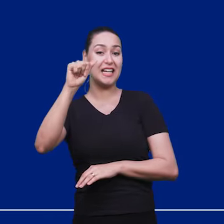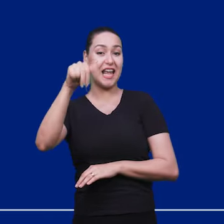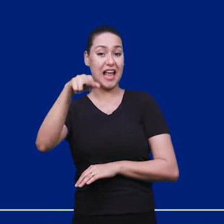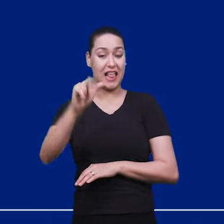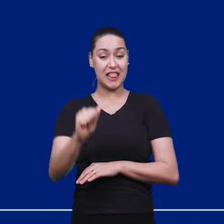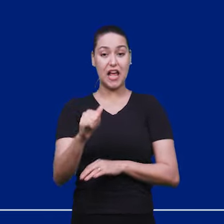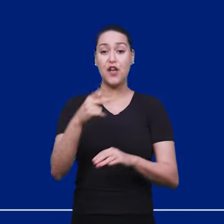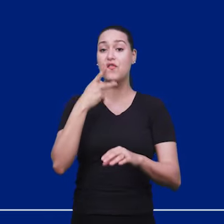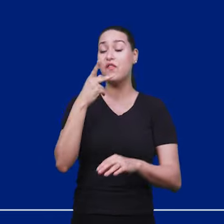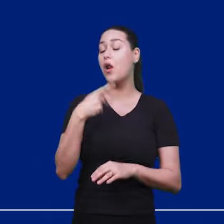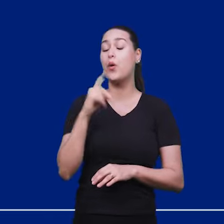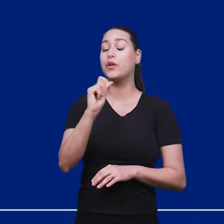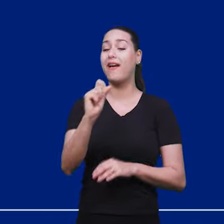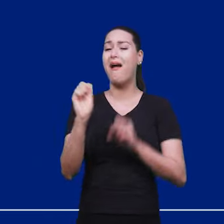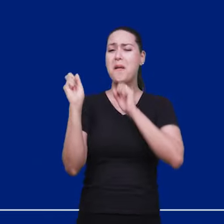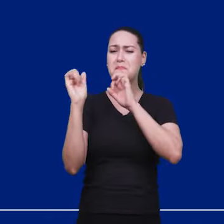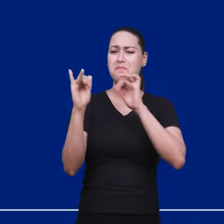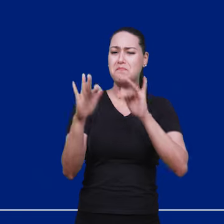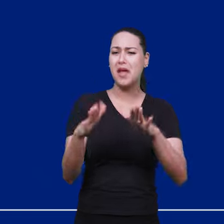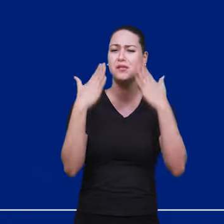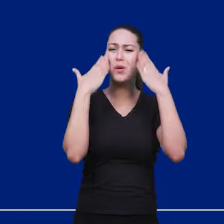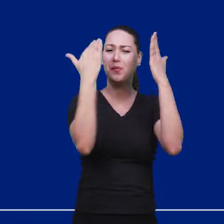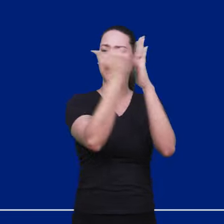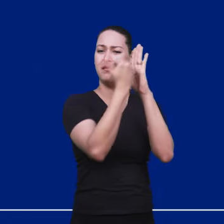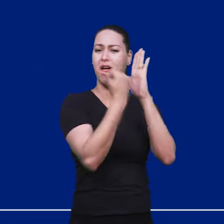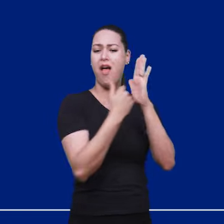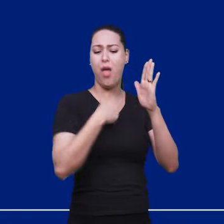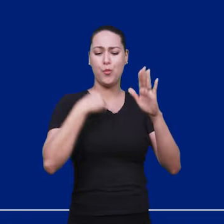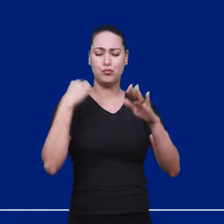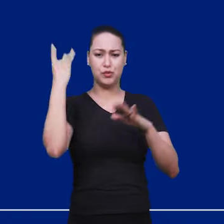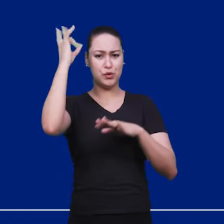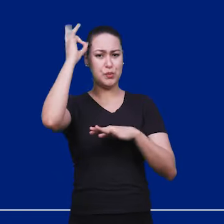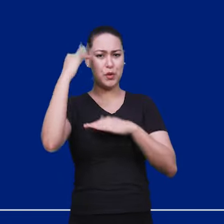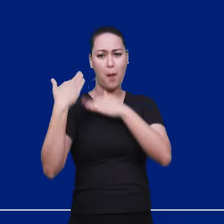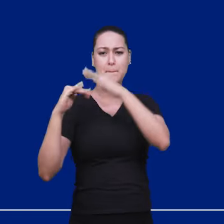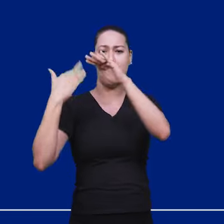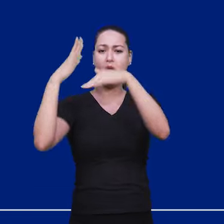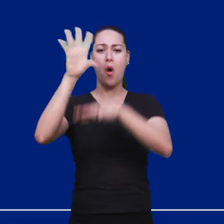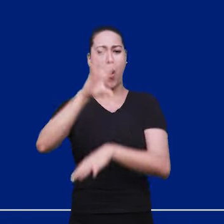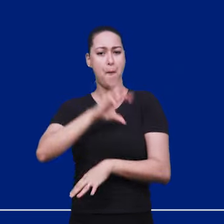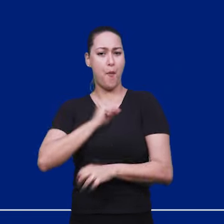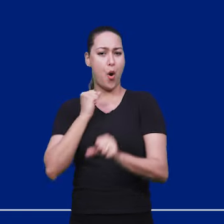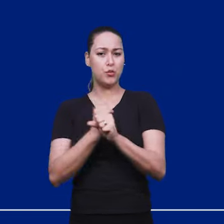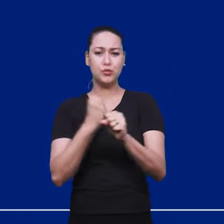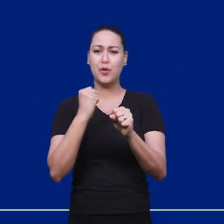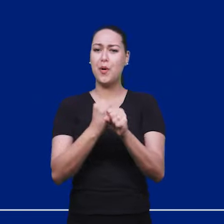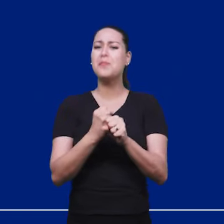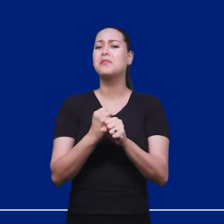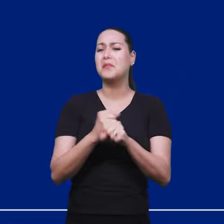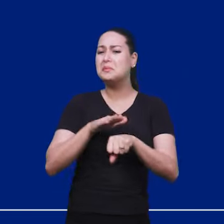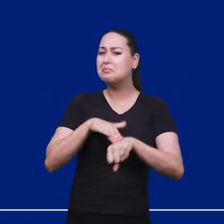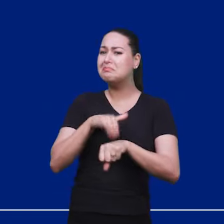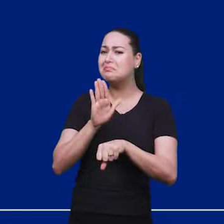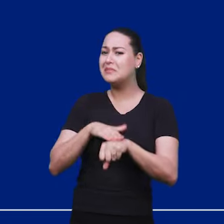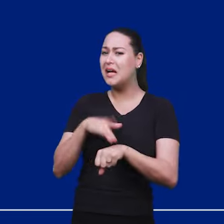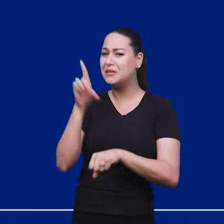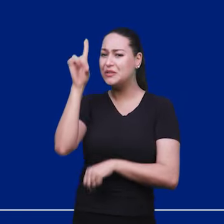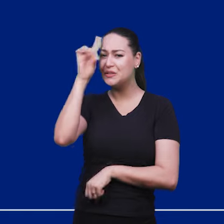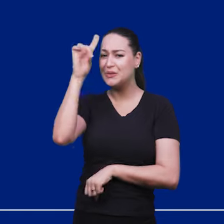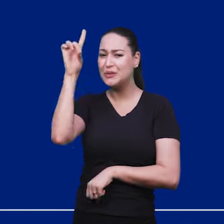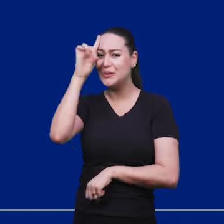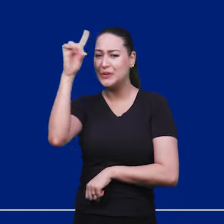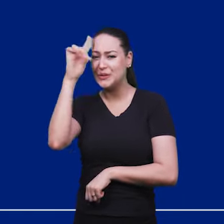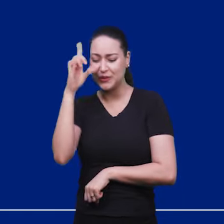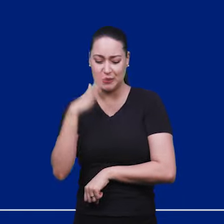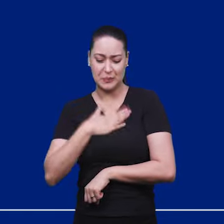programa tem sido uma grande bênção, tenho crescido espiritualmente e o amor pela obra tem sido maior a cada